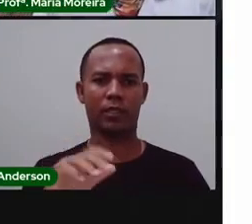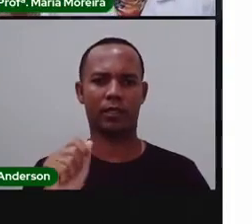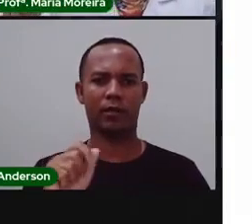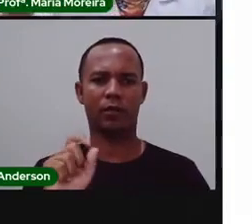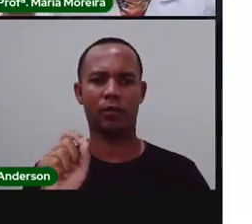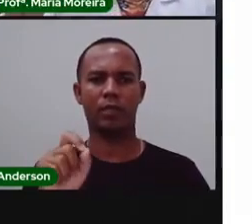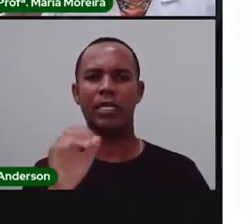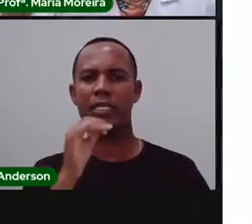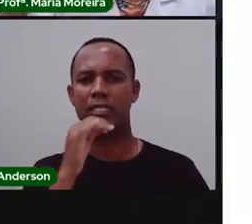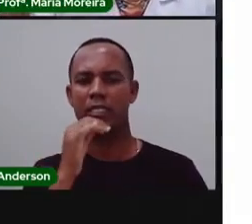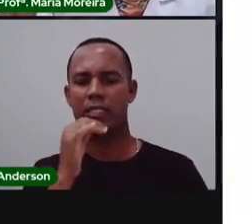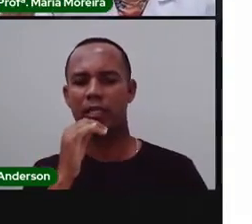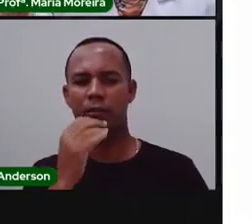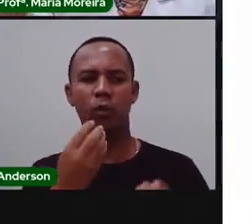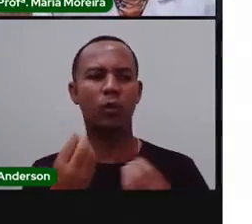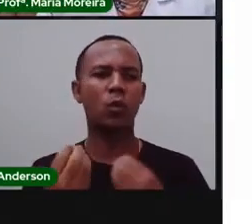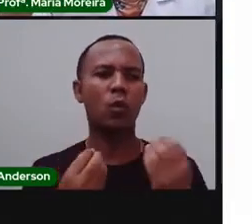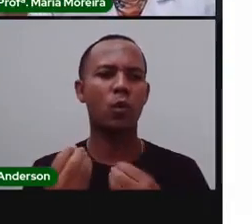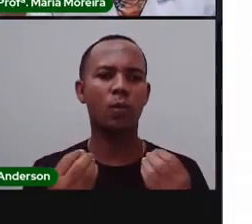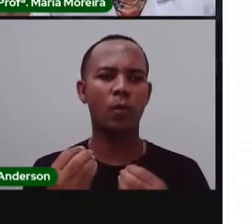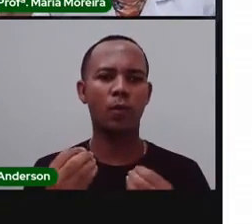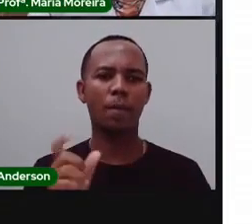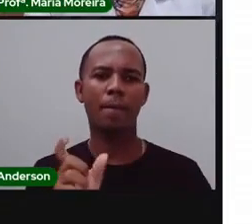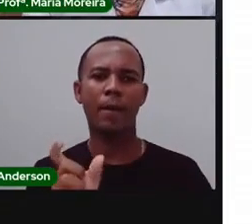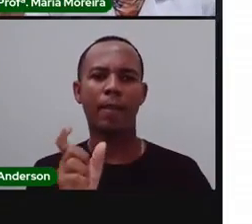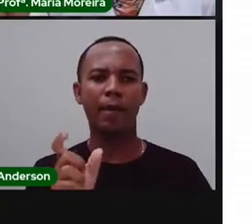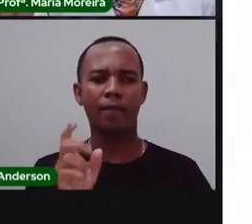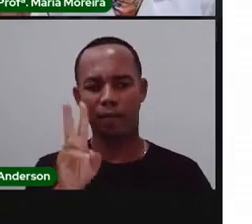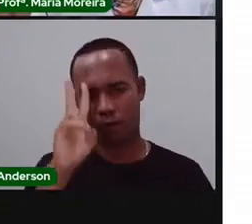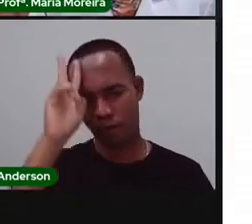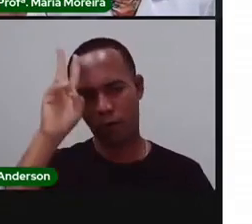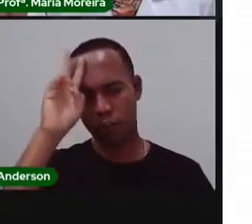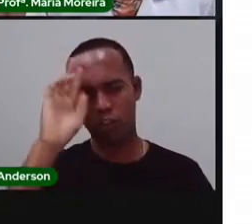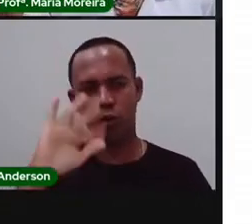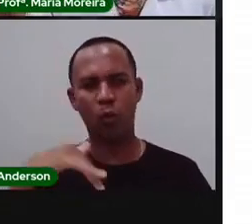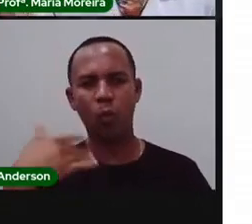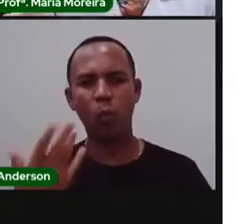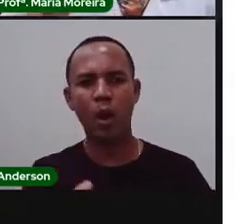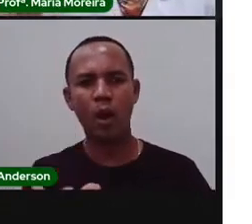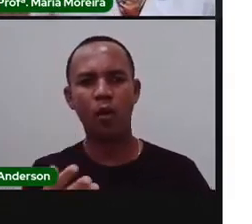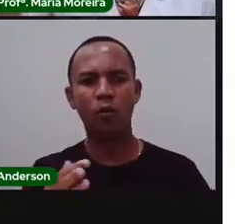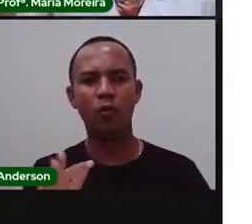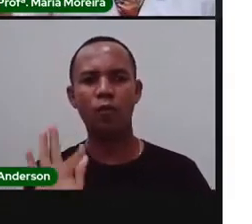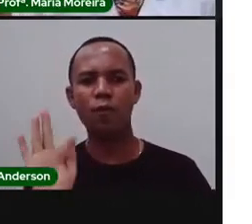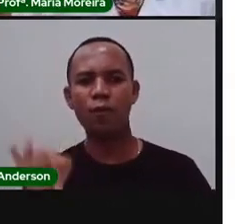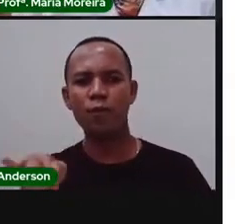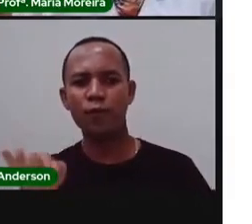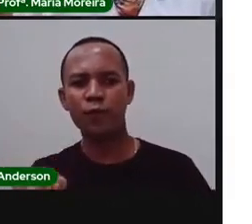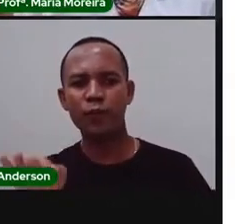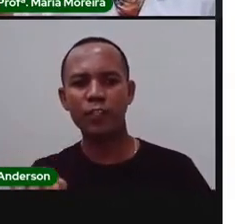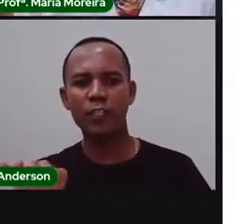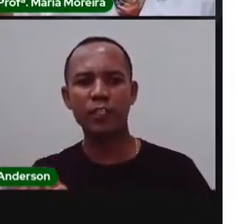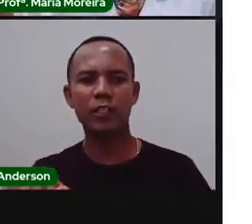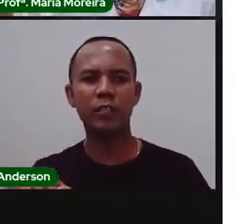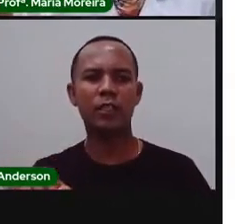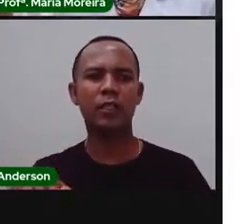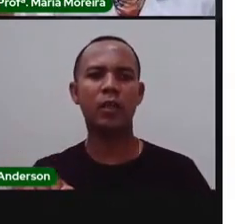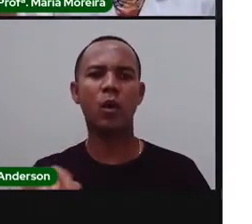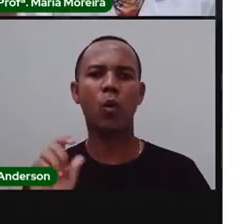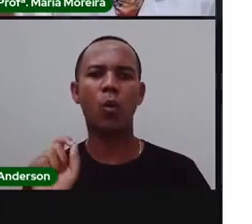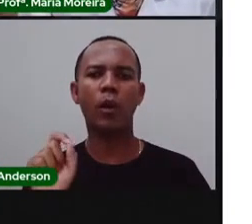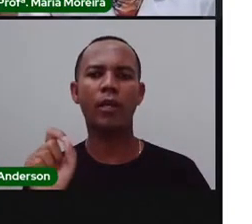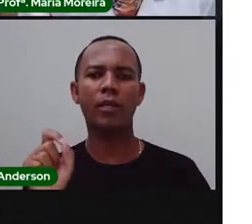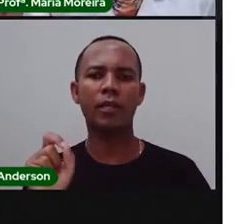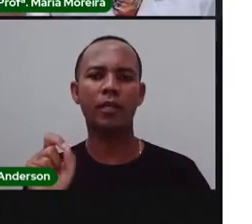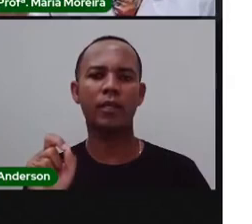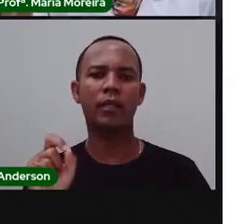Então, se a parte mais forte da minha palavrinha tá por último, a sílaba mais forte é a última,